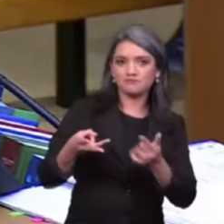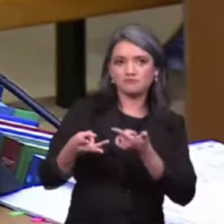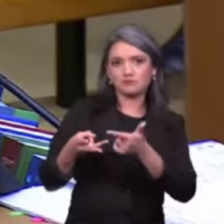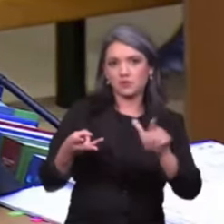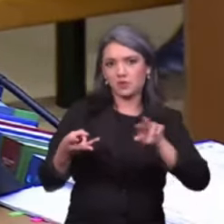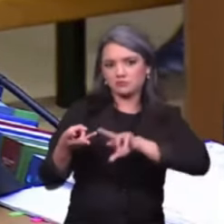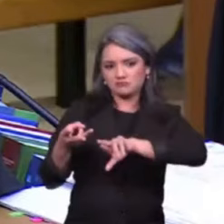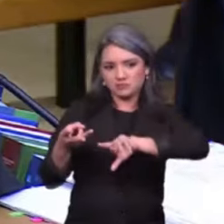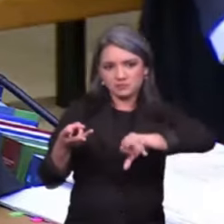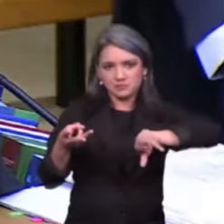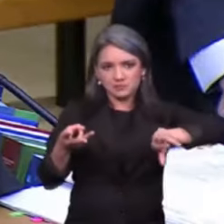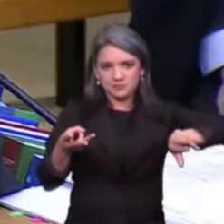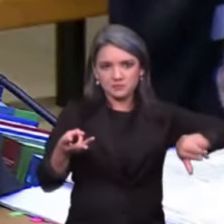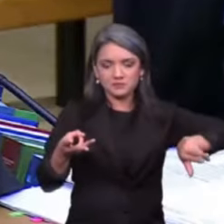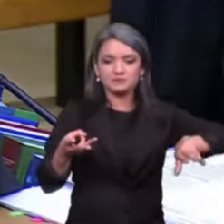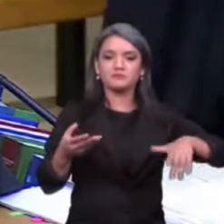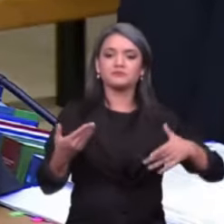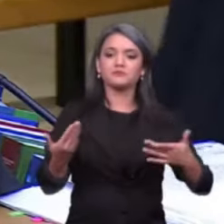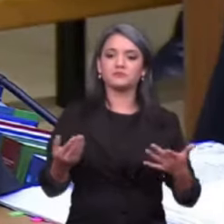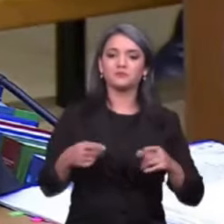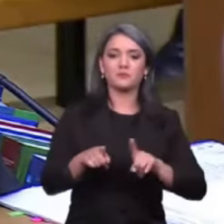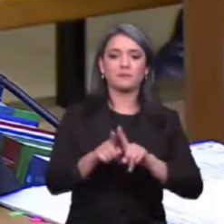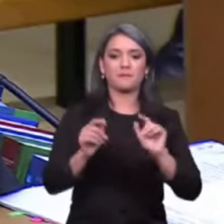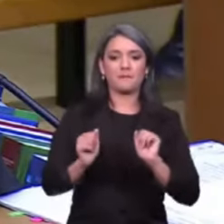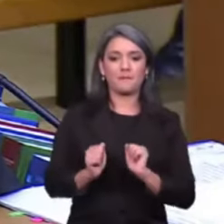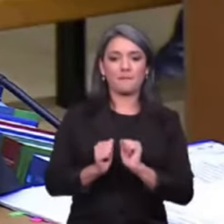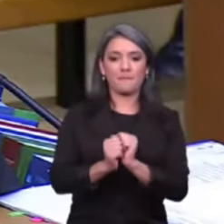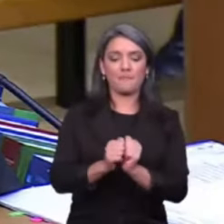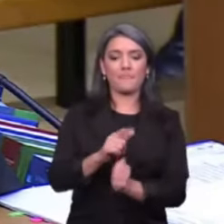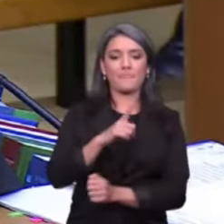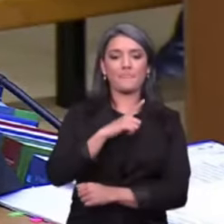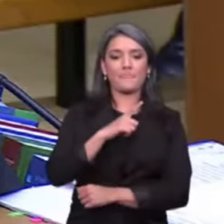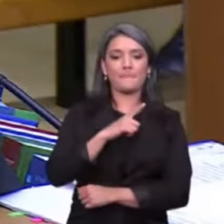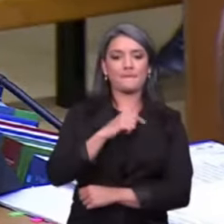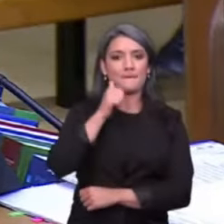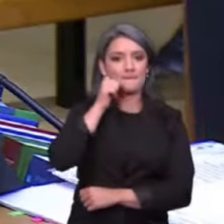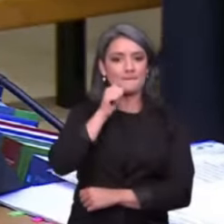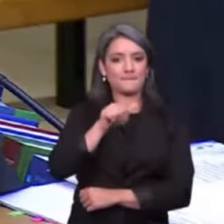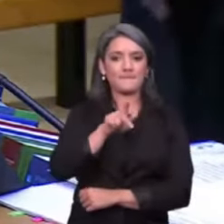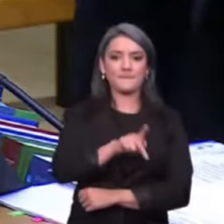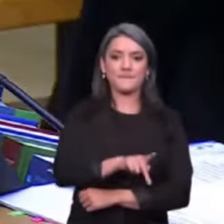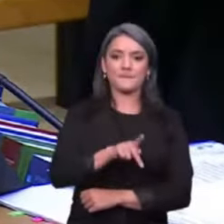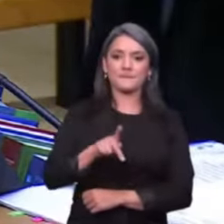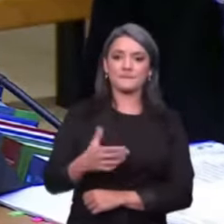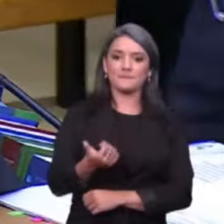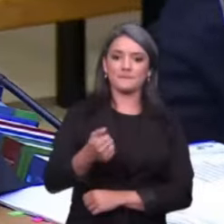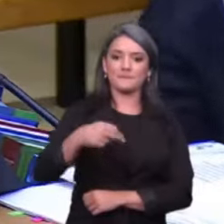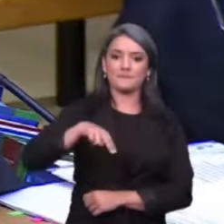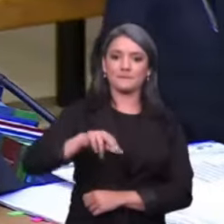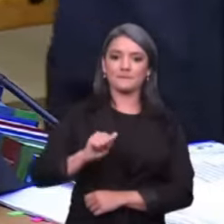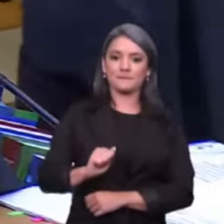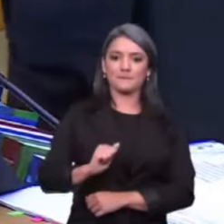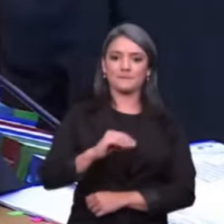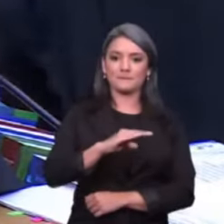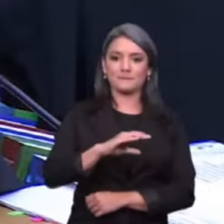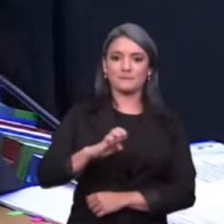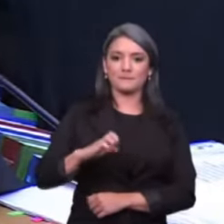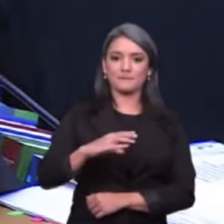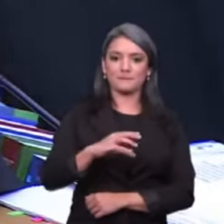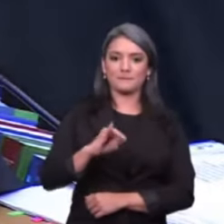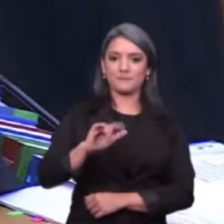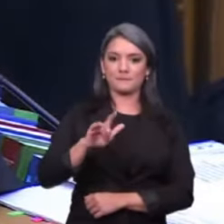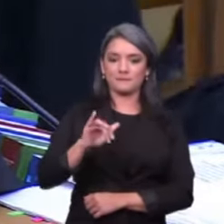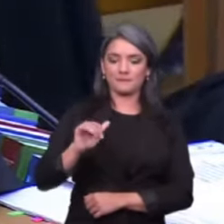dela derivados. Conjuntamente com ele, a professora Ana Cecília Peta Roselli